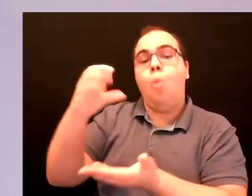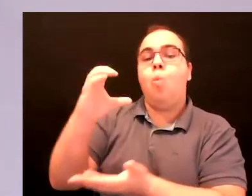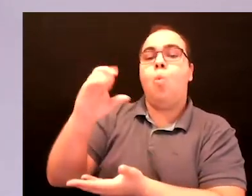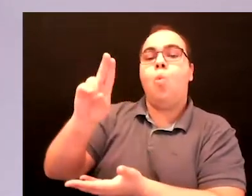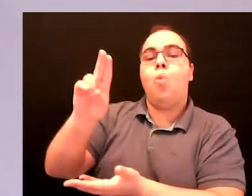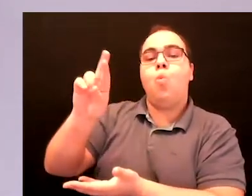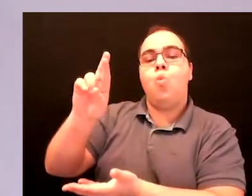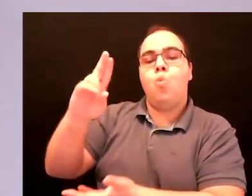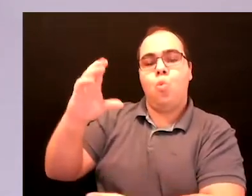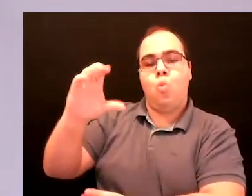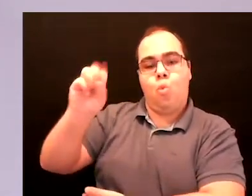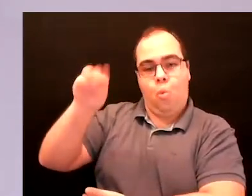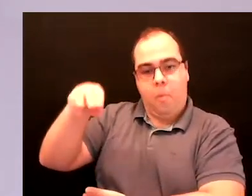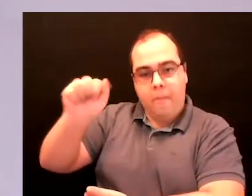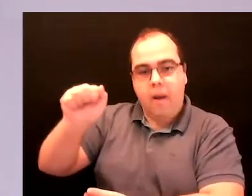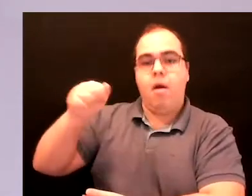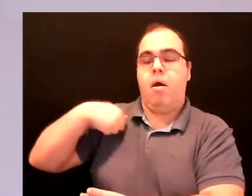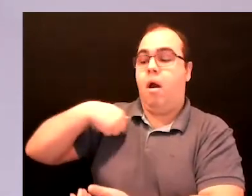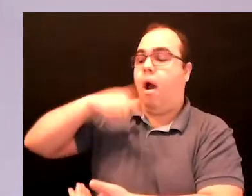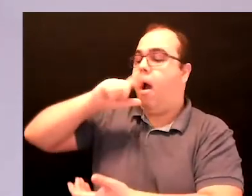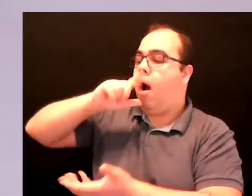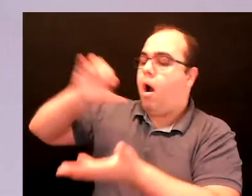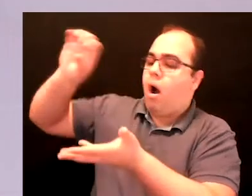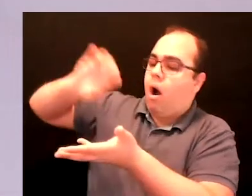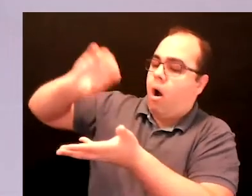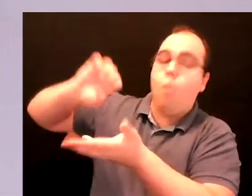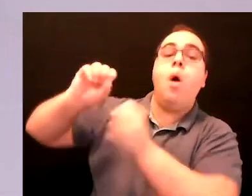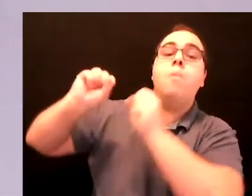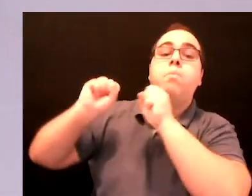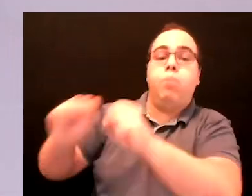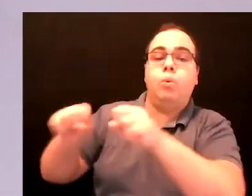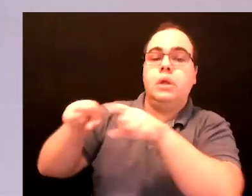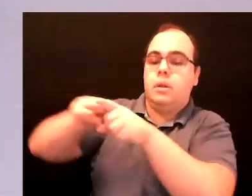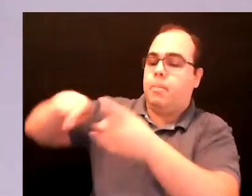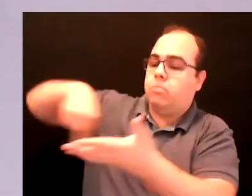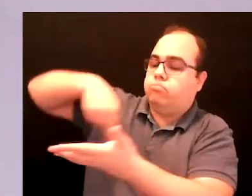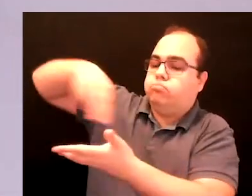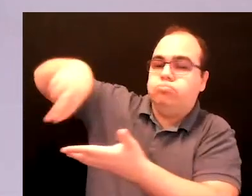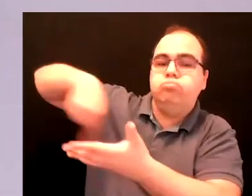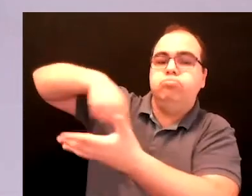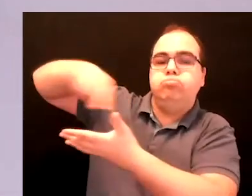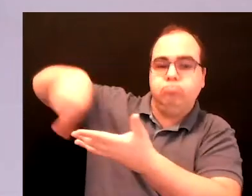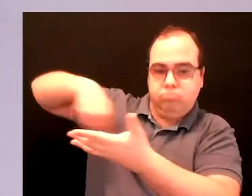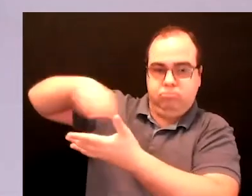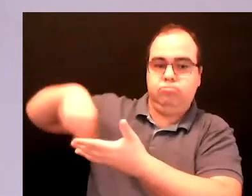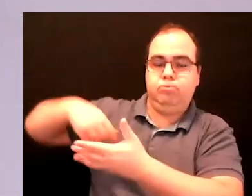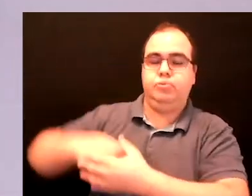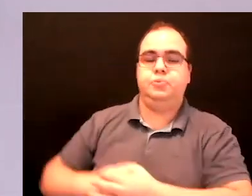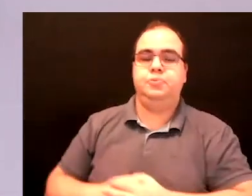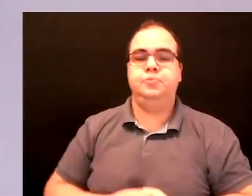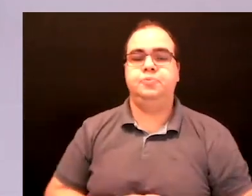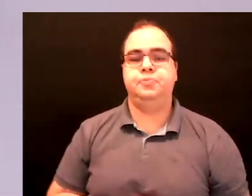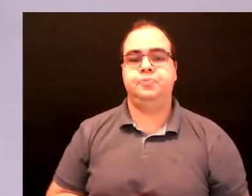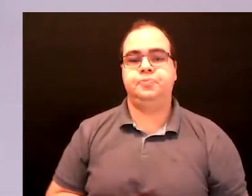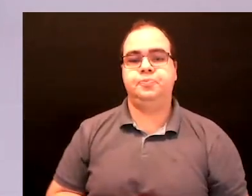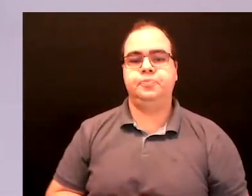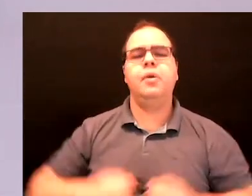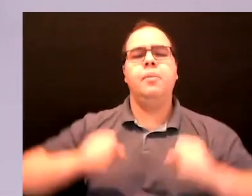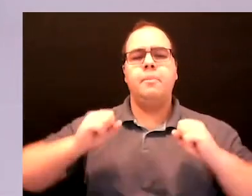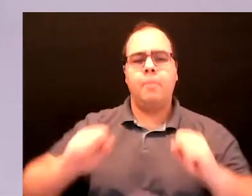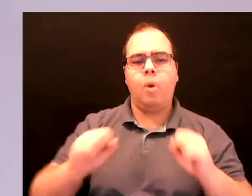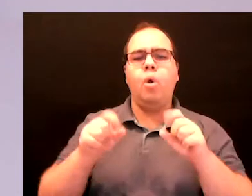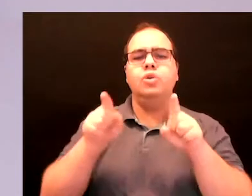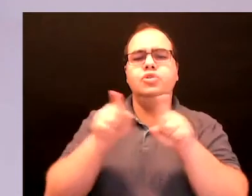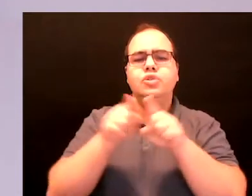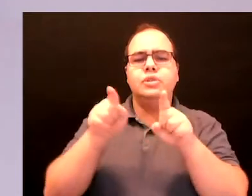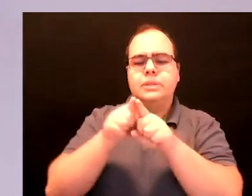Vou acrescentar um pouco d'água para eu poder diluir e mexer. A gente pode colocar um